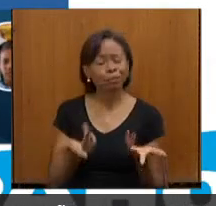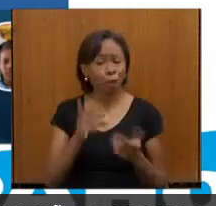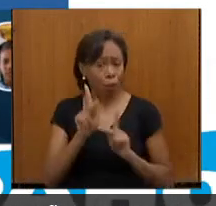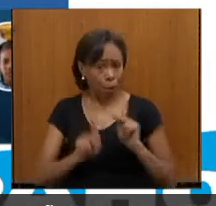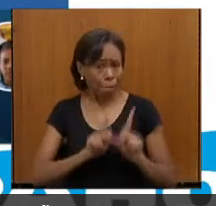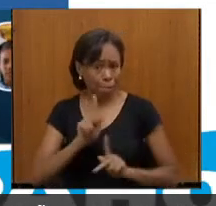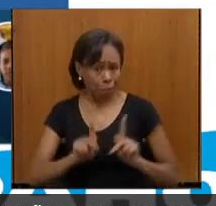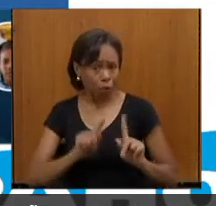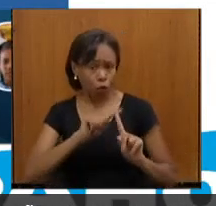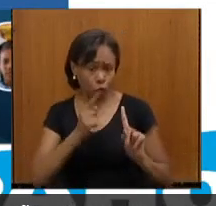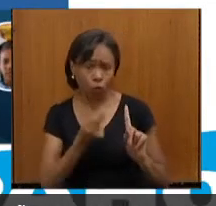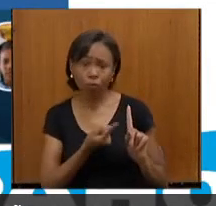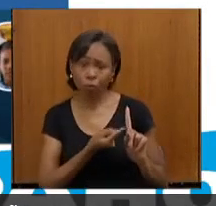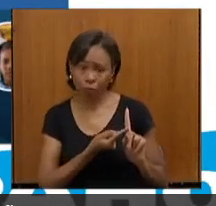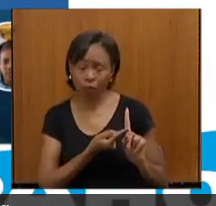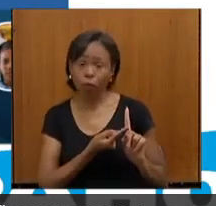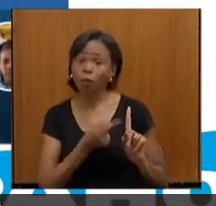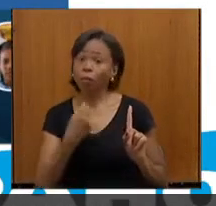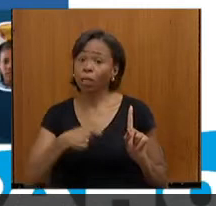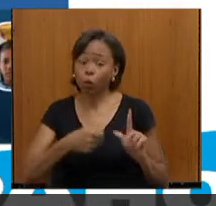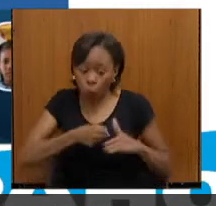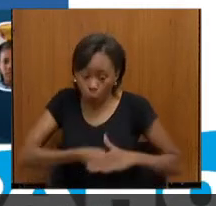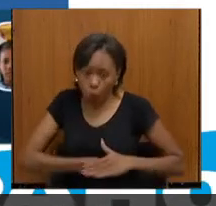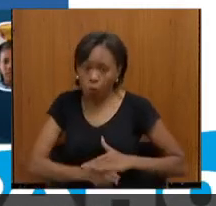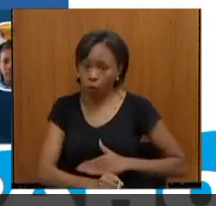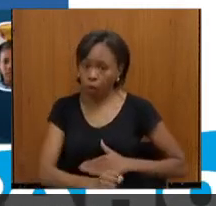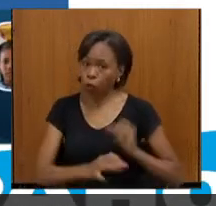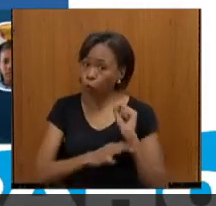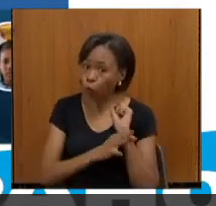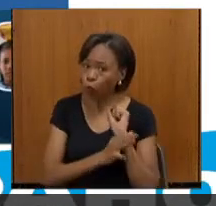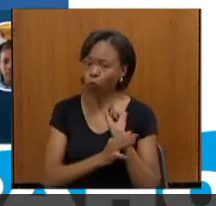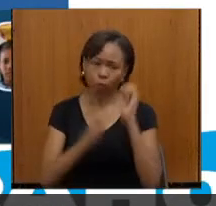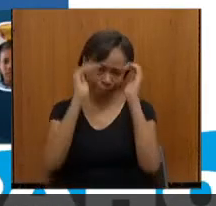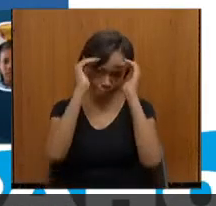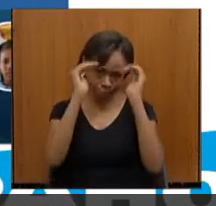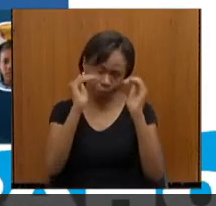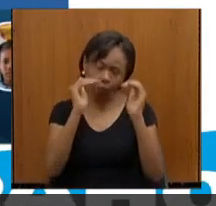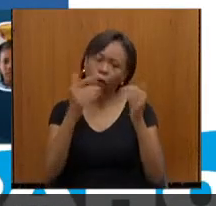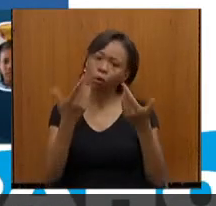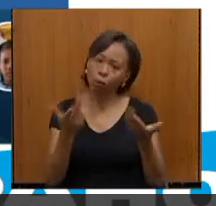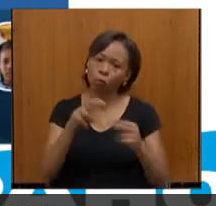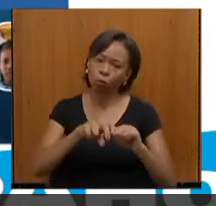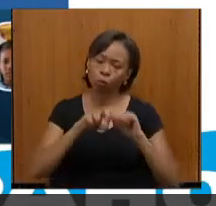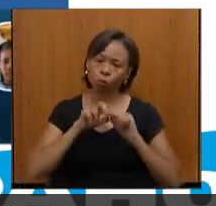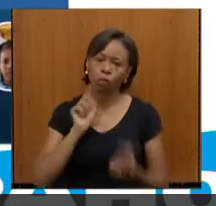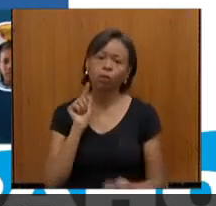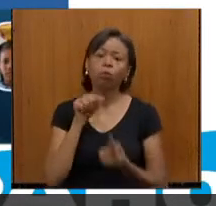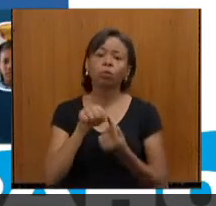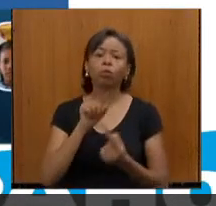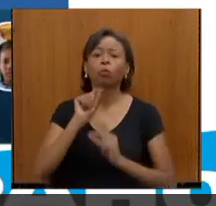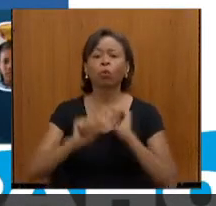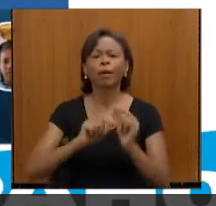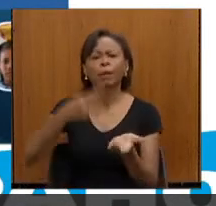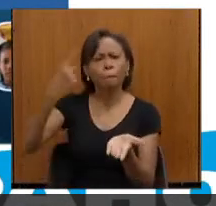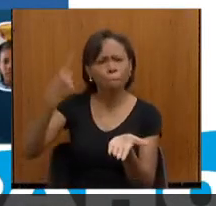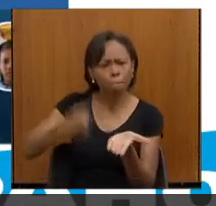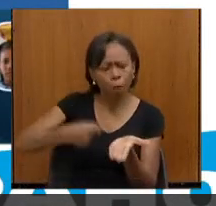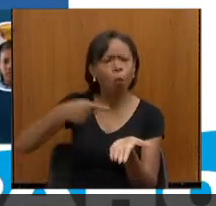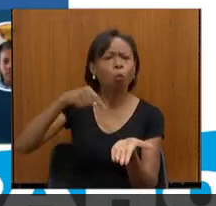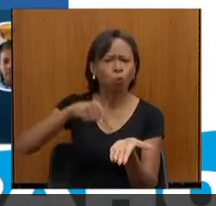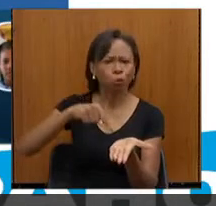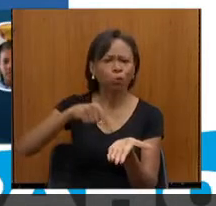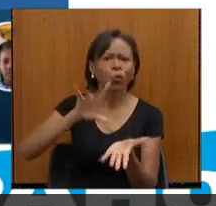seguro, respeitoso, ela está falando sobre isso, sobre os nossos compromissos que estão